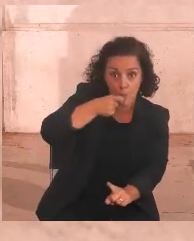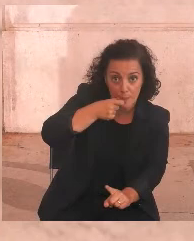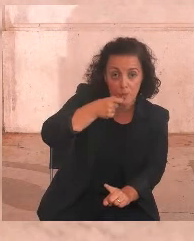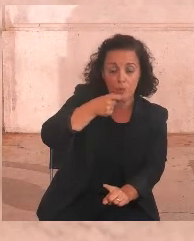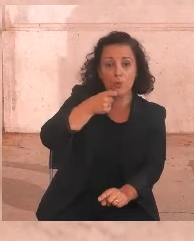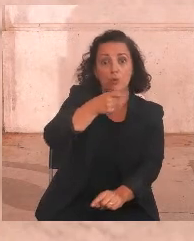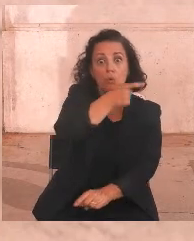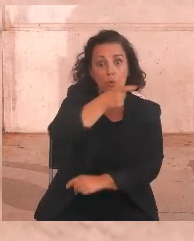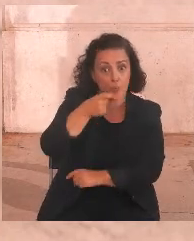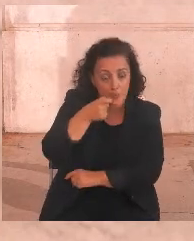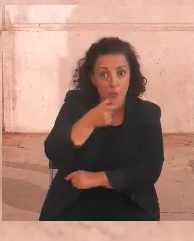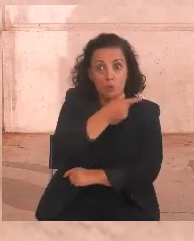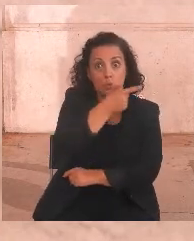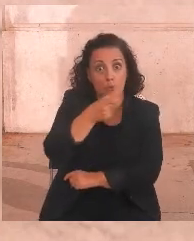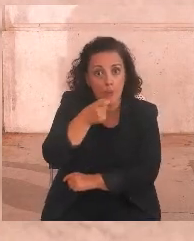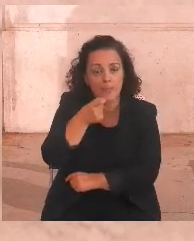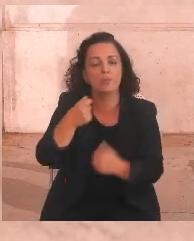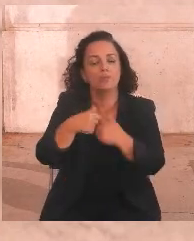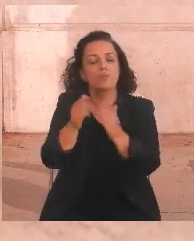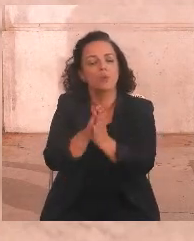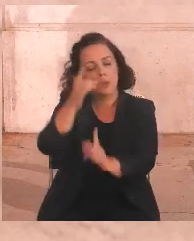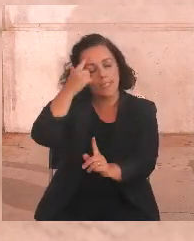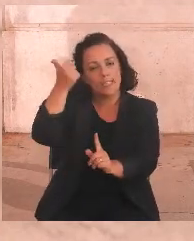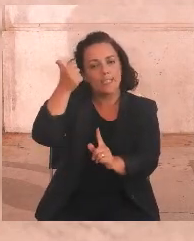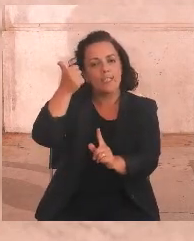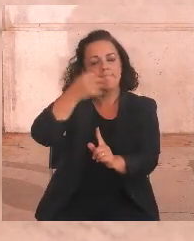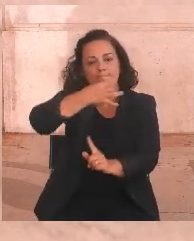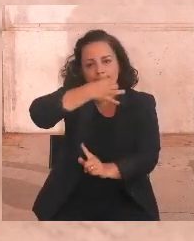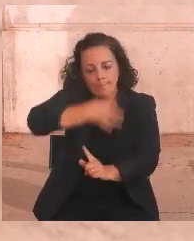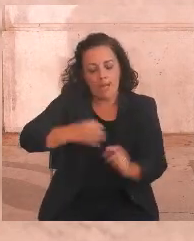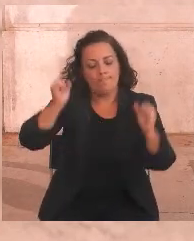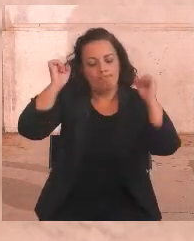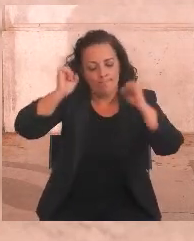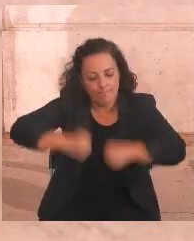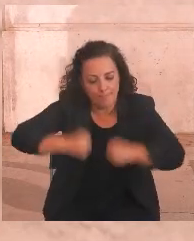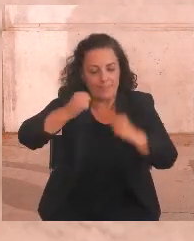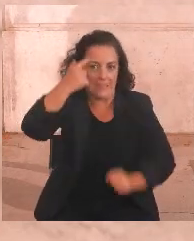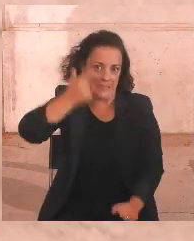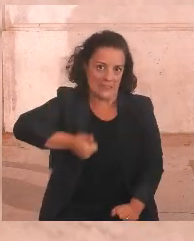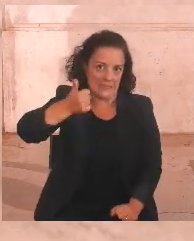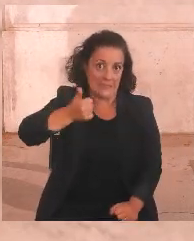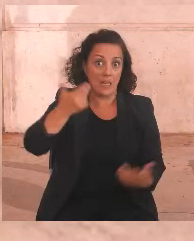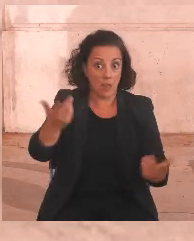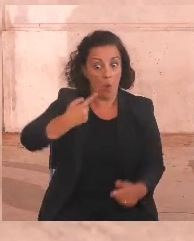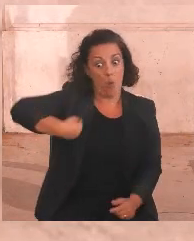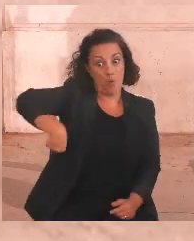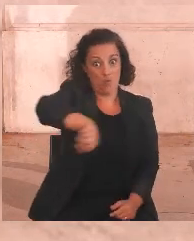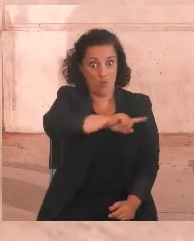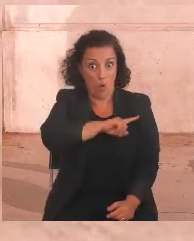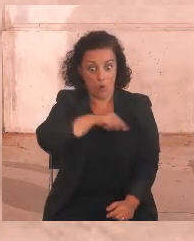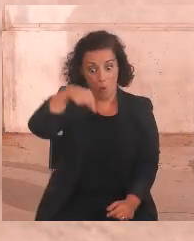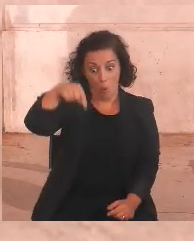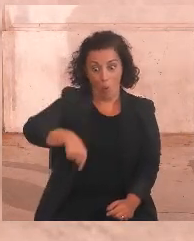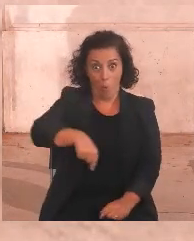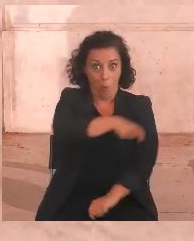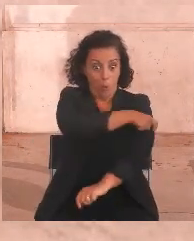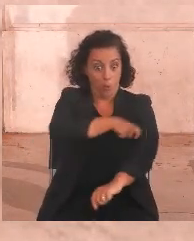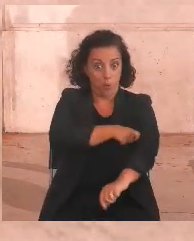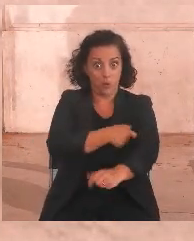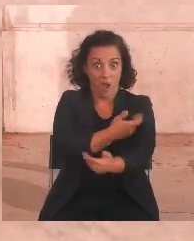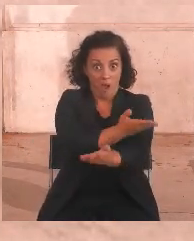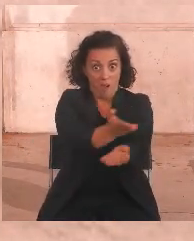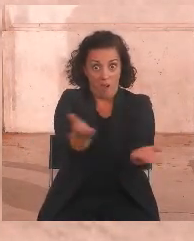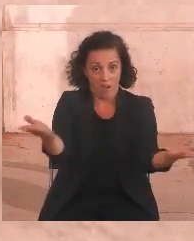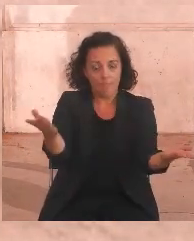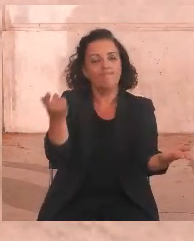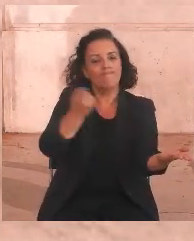todos cedem para o bem geral. E nós todos, aqueles eleitos hoje aqui, vamos ter que ter